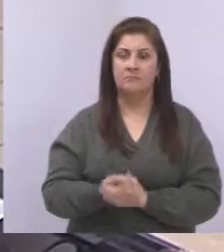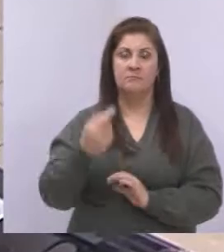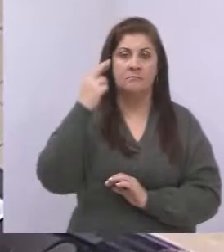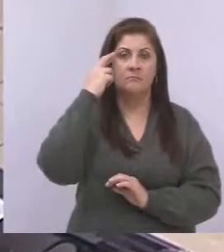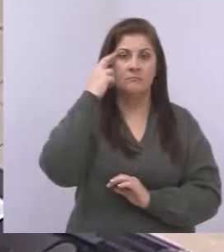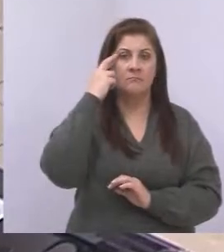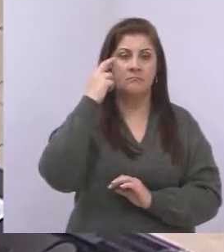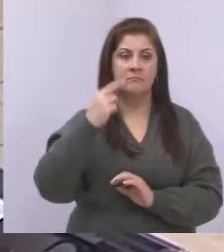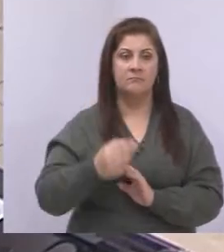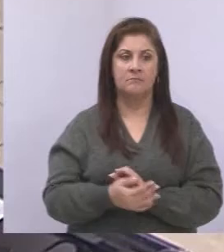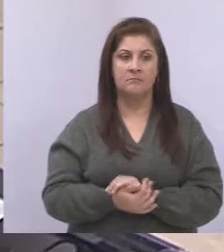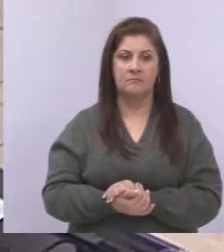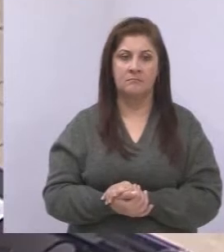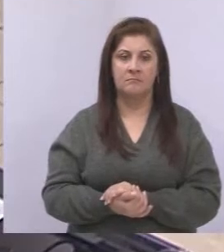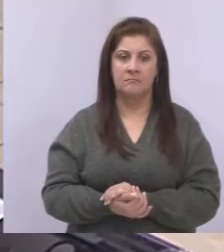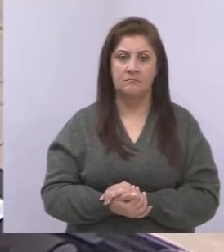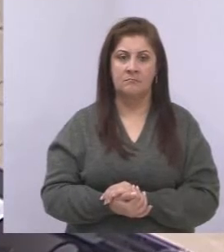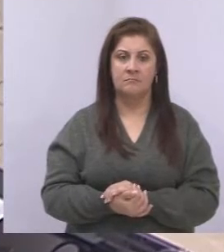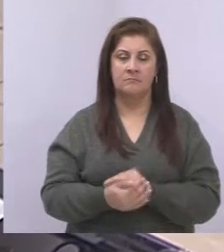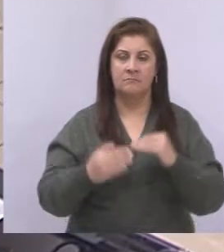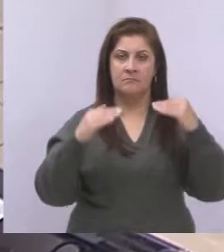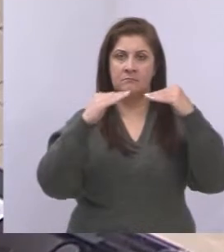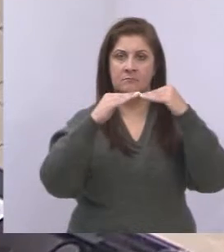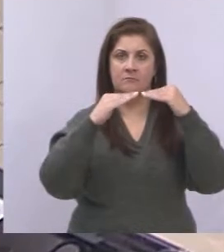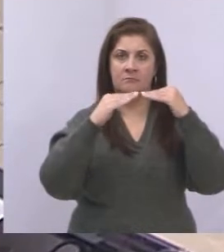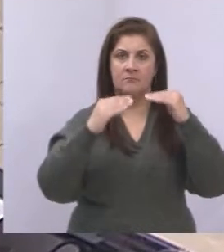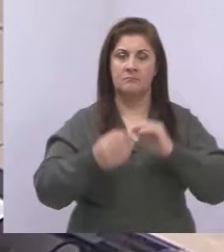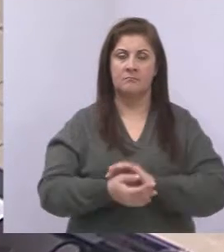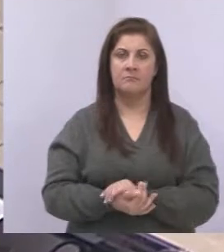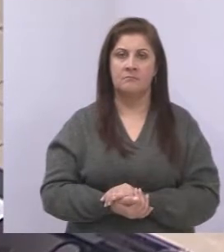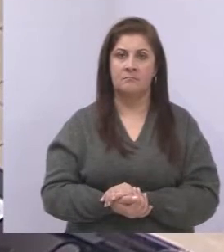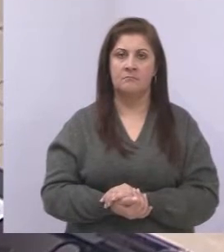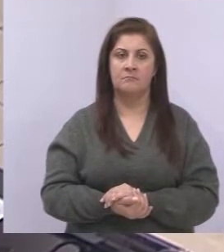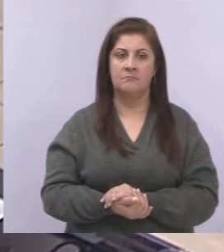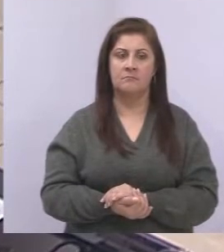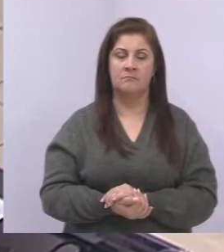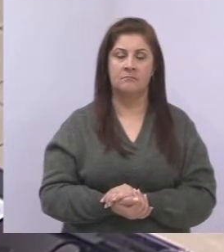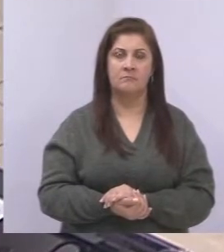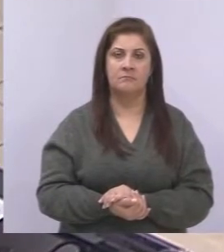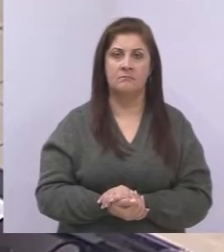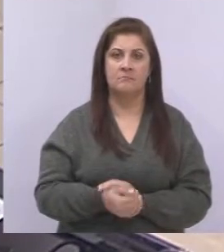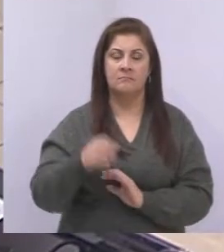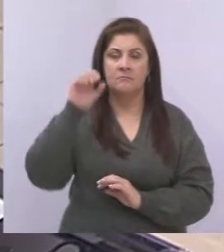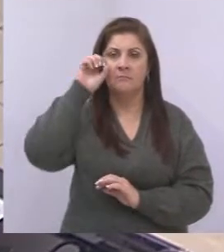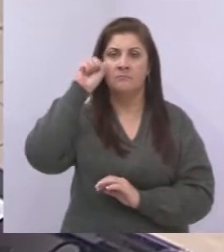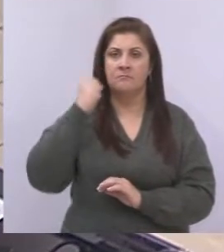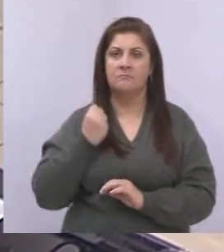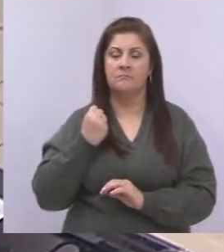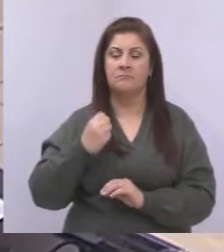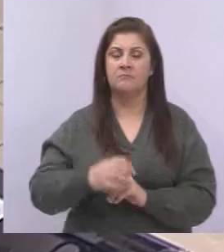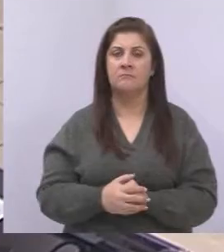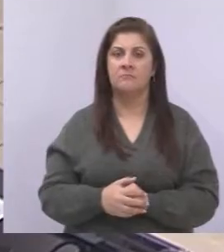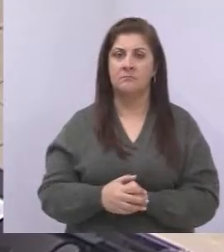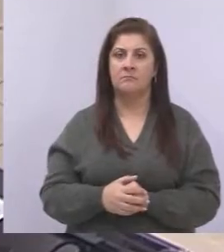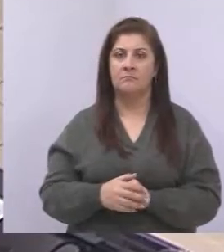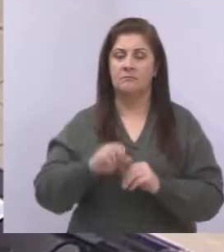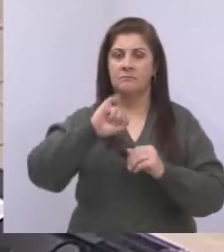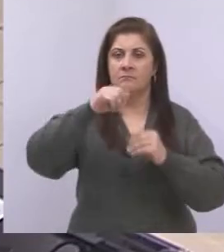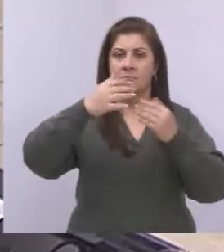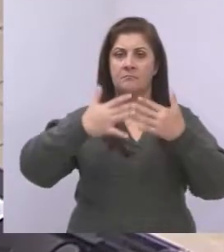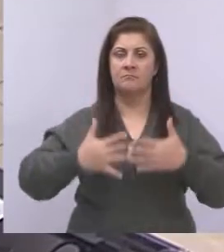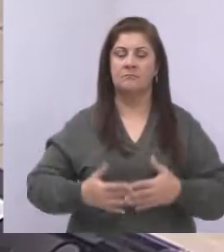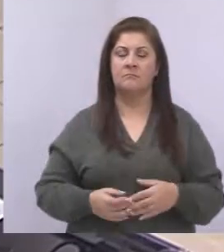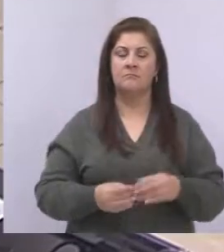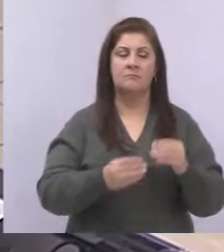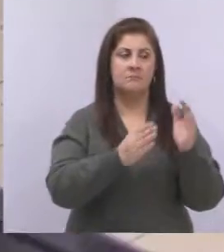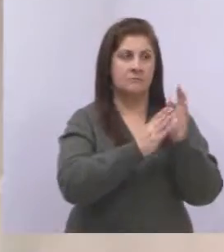vota vereador Roninha? Favorável. Como vota a vereadora Sônia Patas da Amizade. Justificando meu